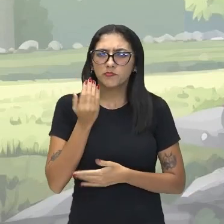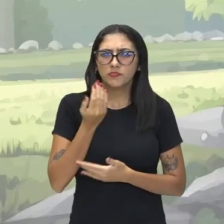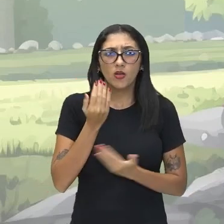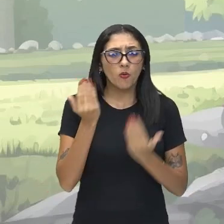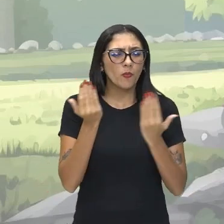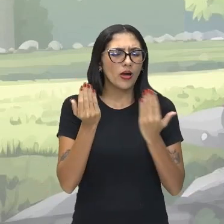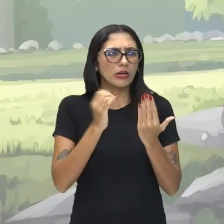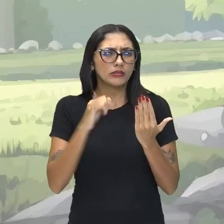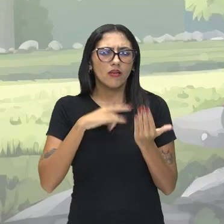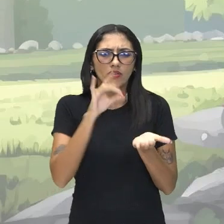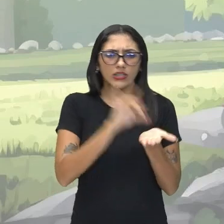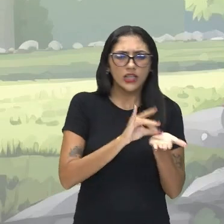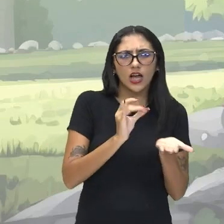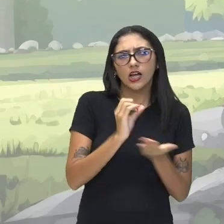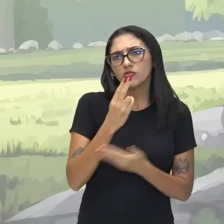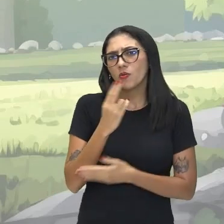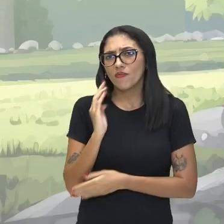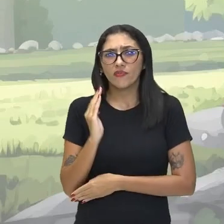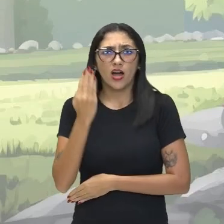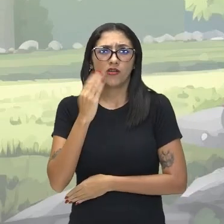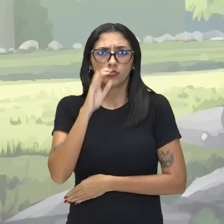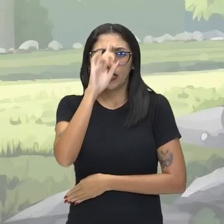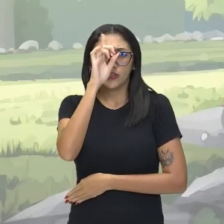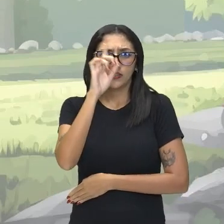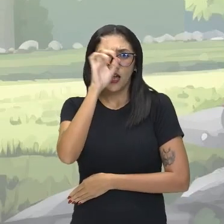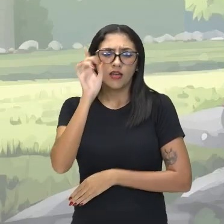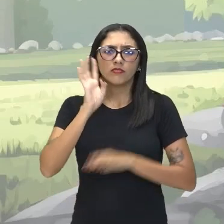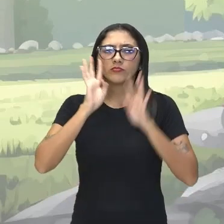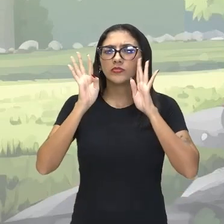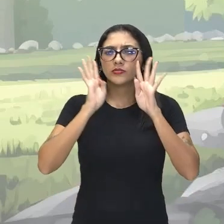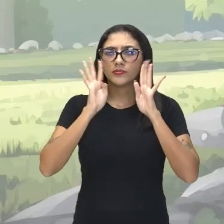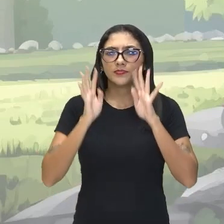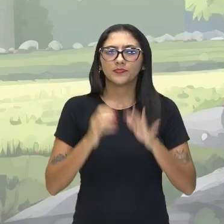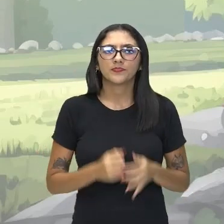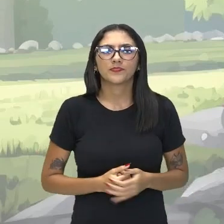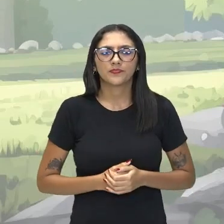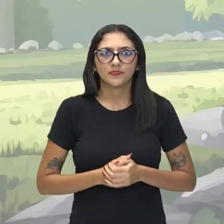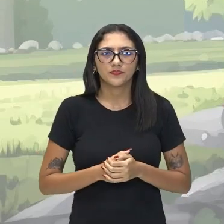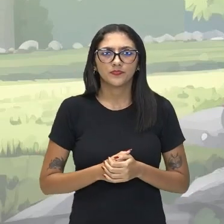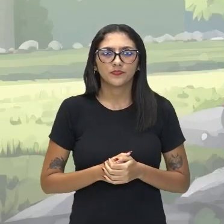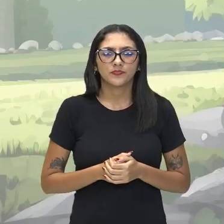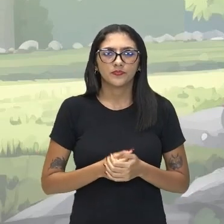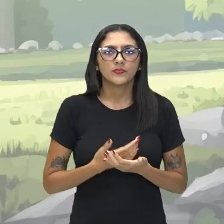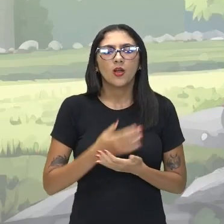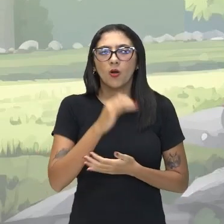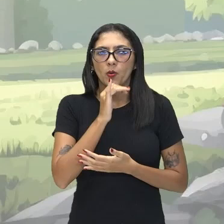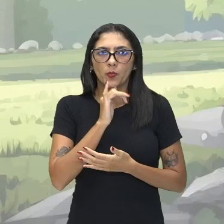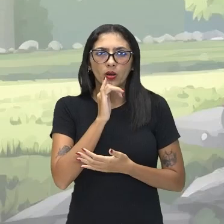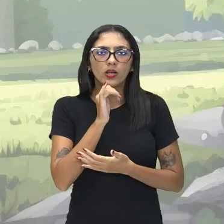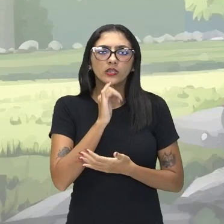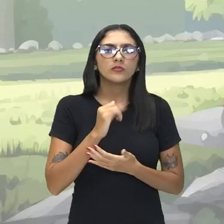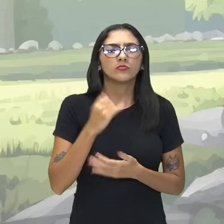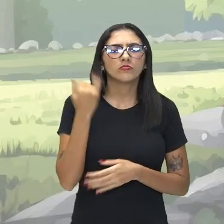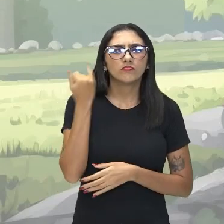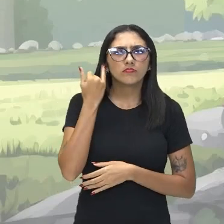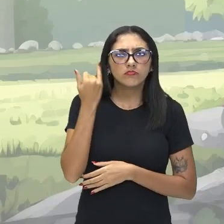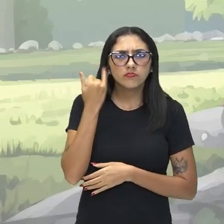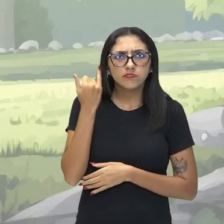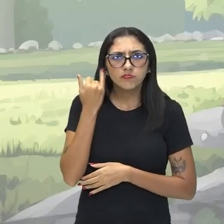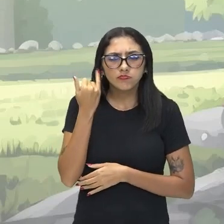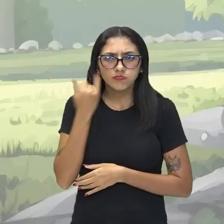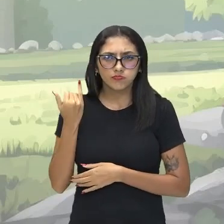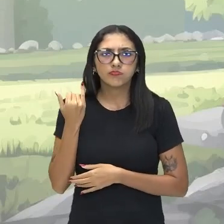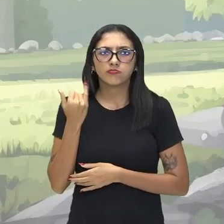entre esses dois aí, tá? Então, um relato copia-se, né? Eu vou relatar, eu vou copiar. Um conto